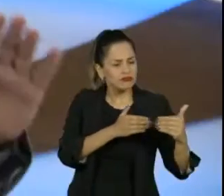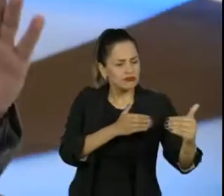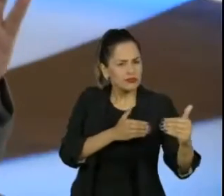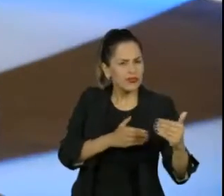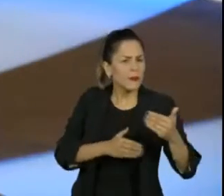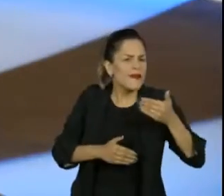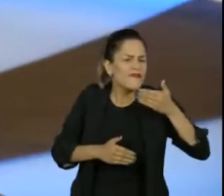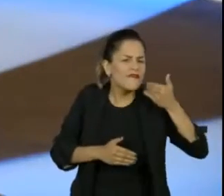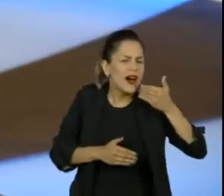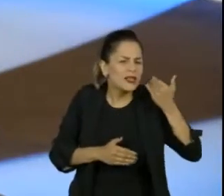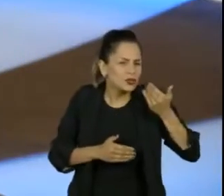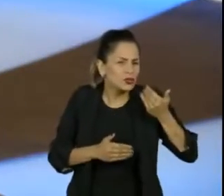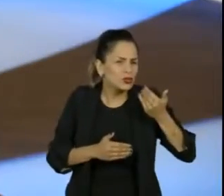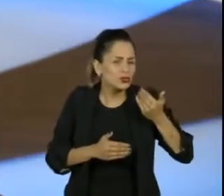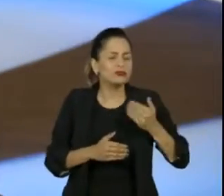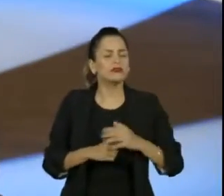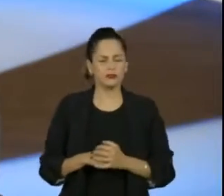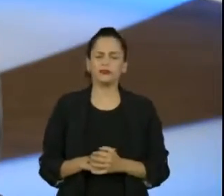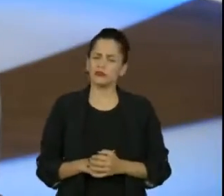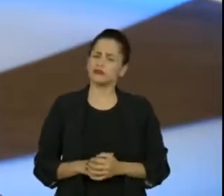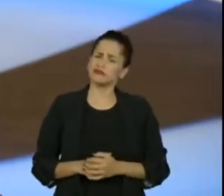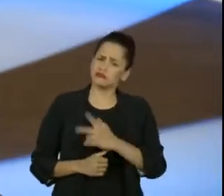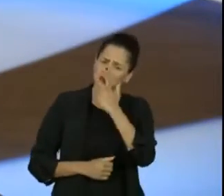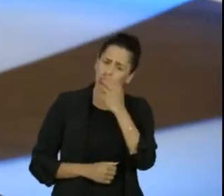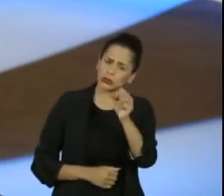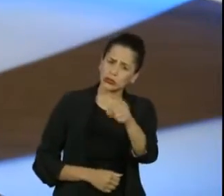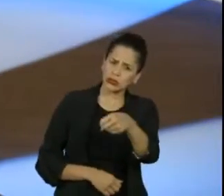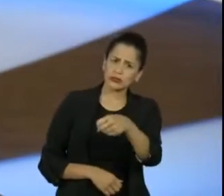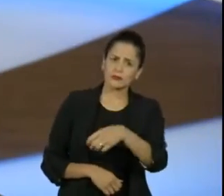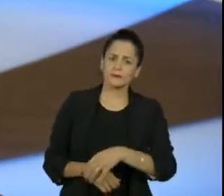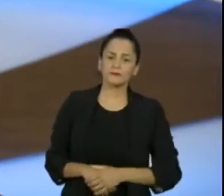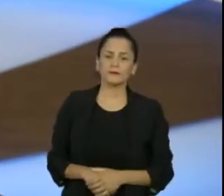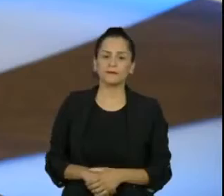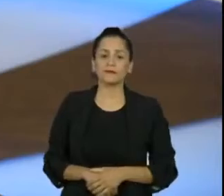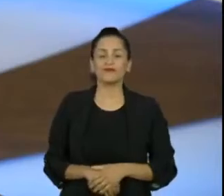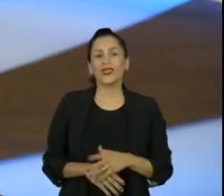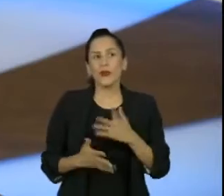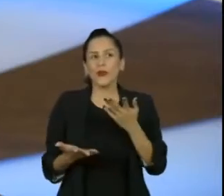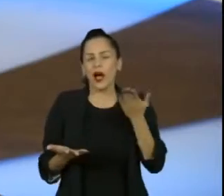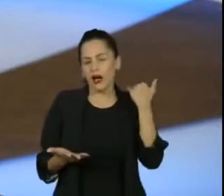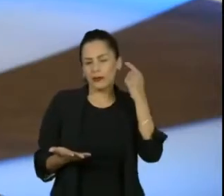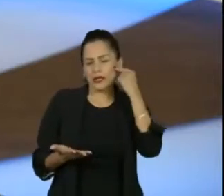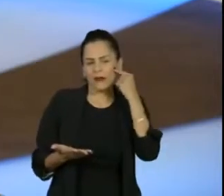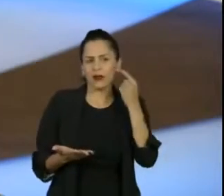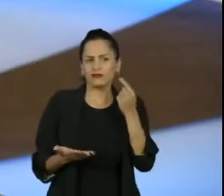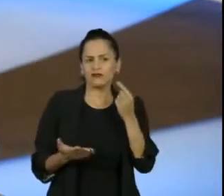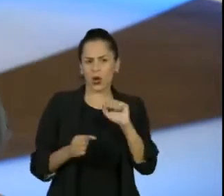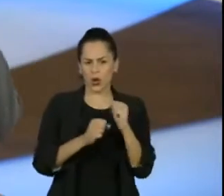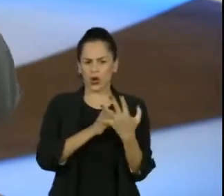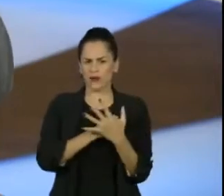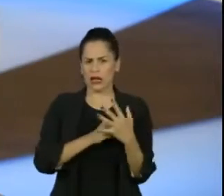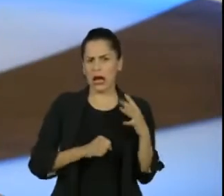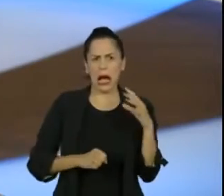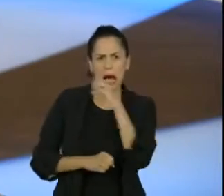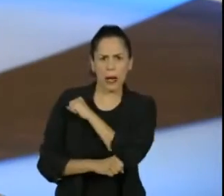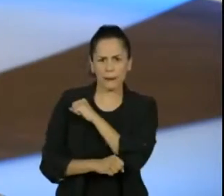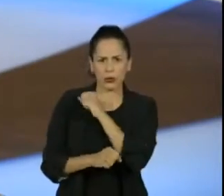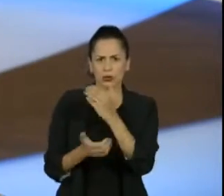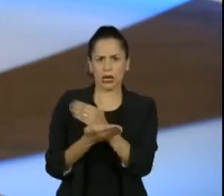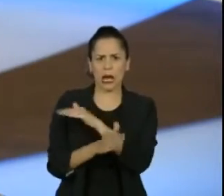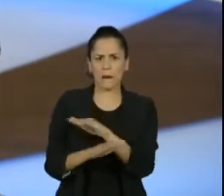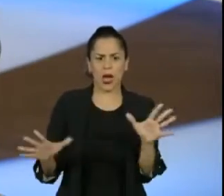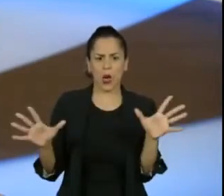sim, né? Eu achei que seria mais rápido tudo isso, né? Eu achei que nós não ia chegar em